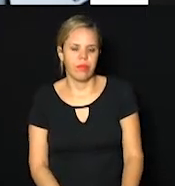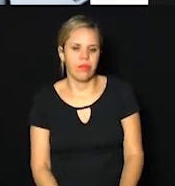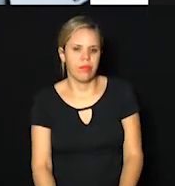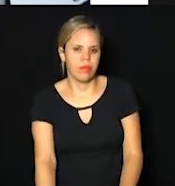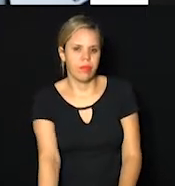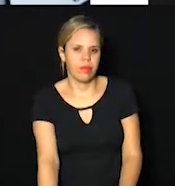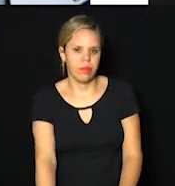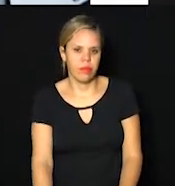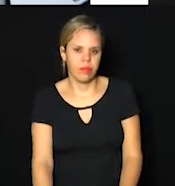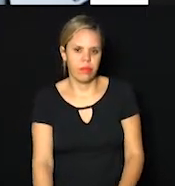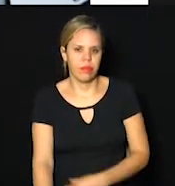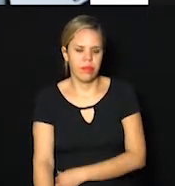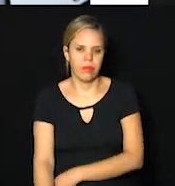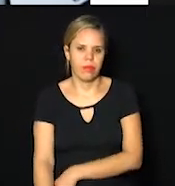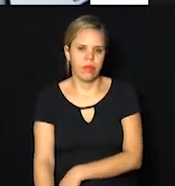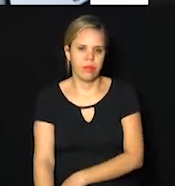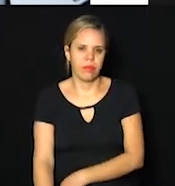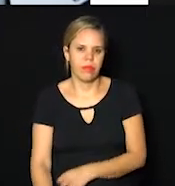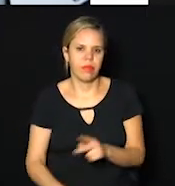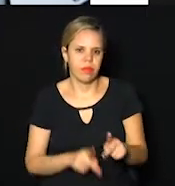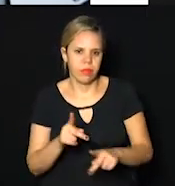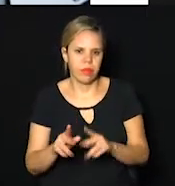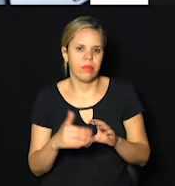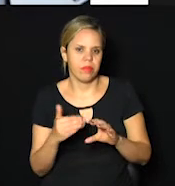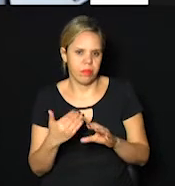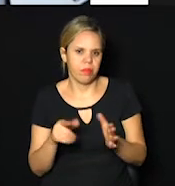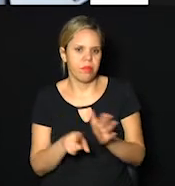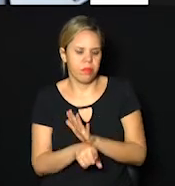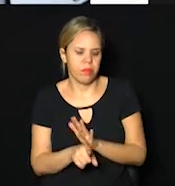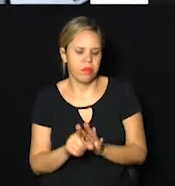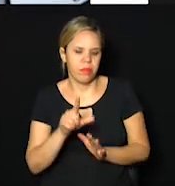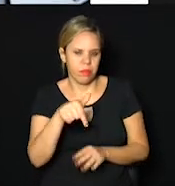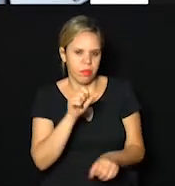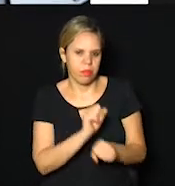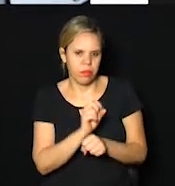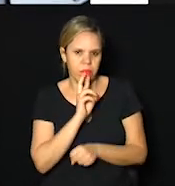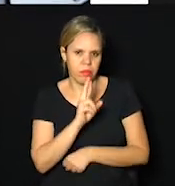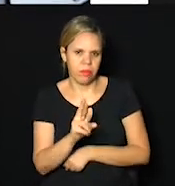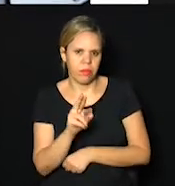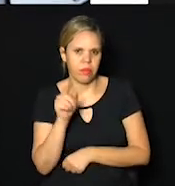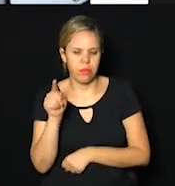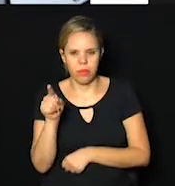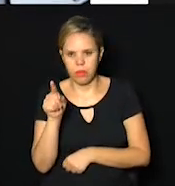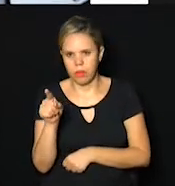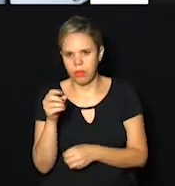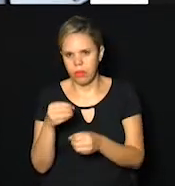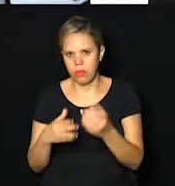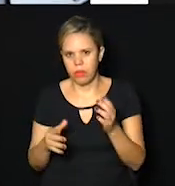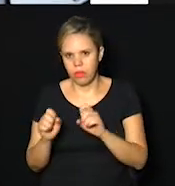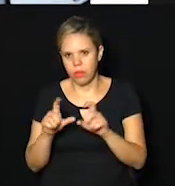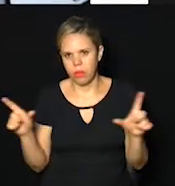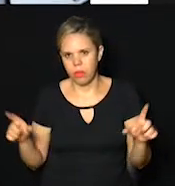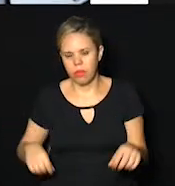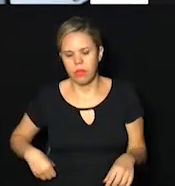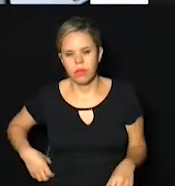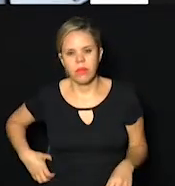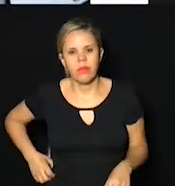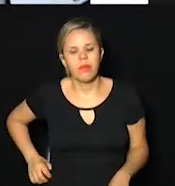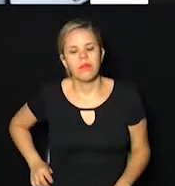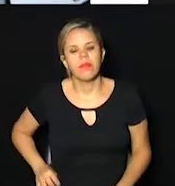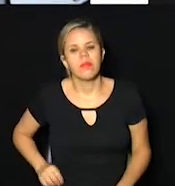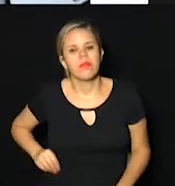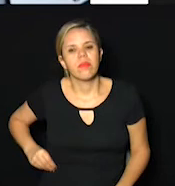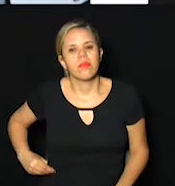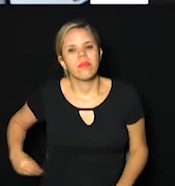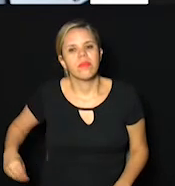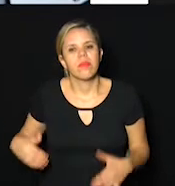Tem um pessoal mandando perguntas, daqui a pouco eu paro, mas eu quero falar um pouquinho sobre este item que está aí na tela. O fato é que,